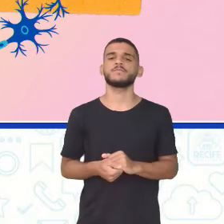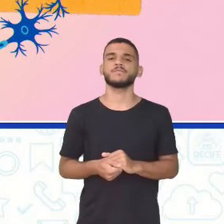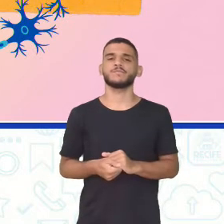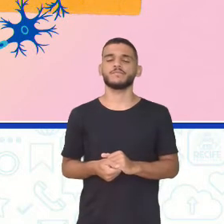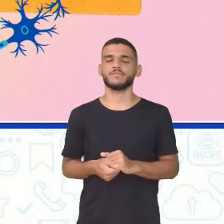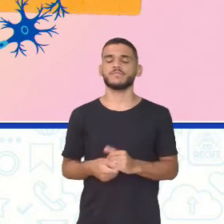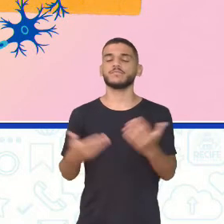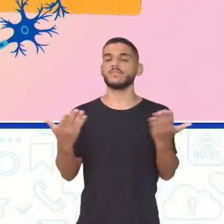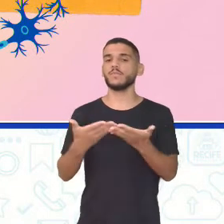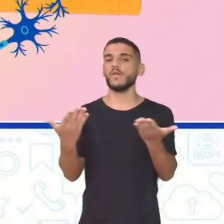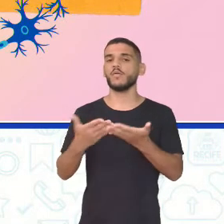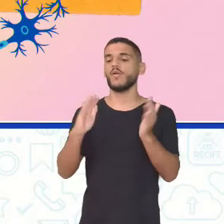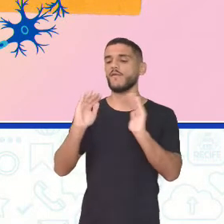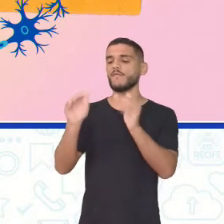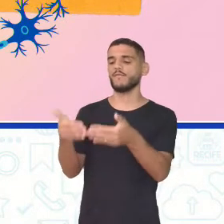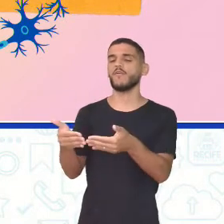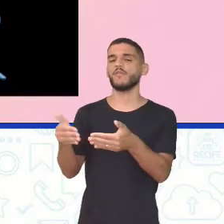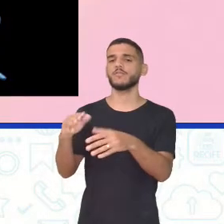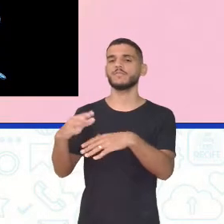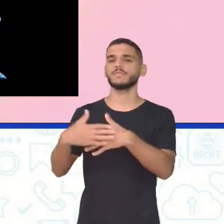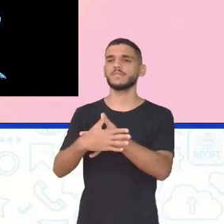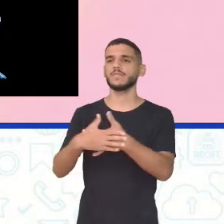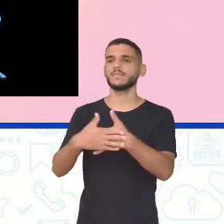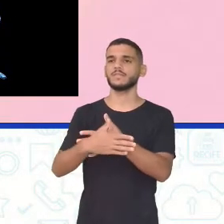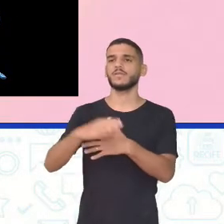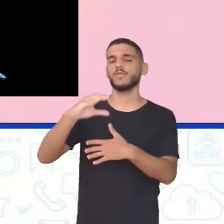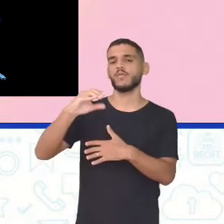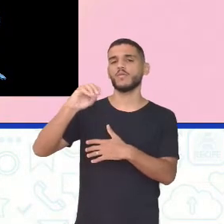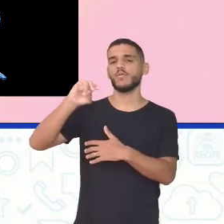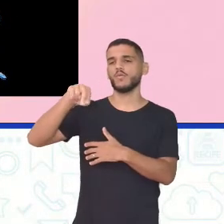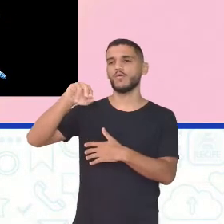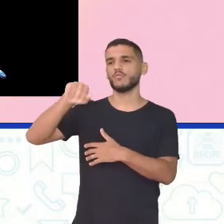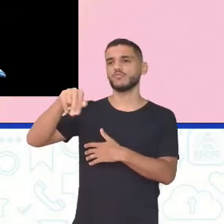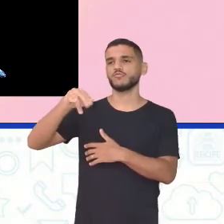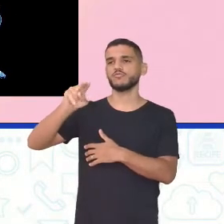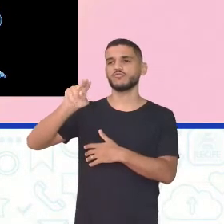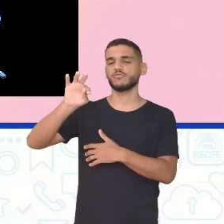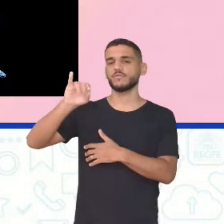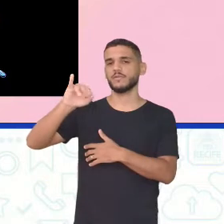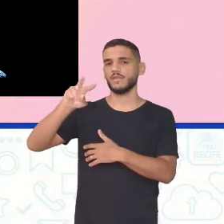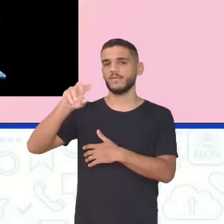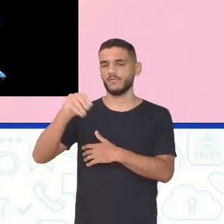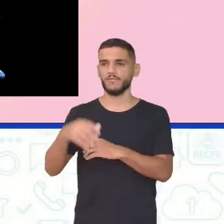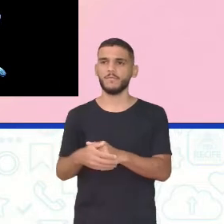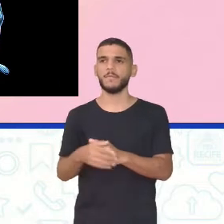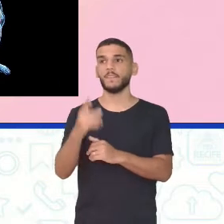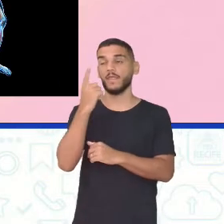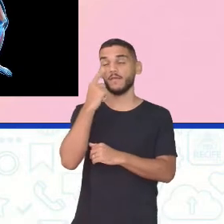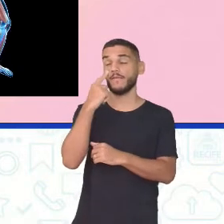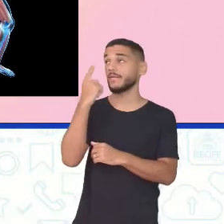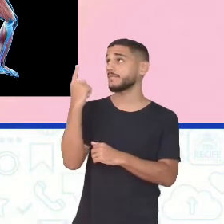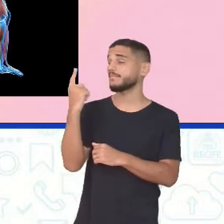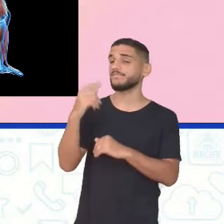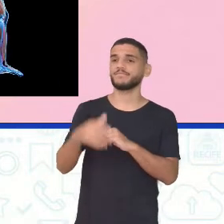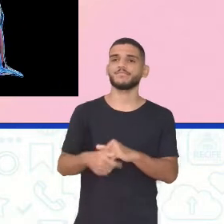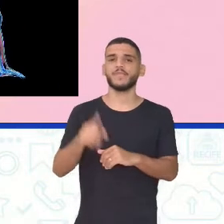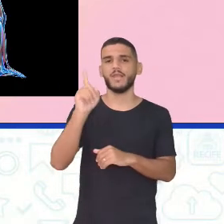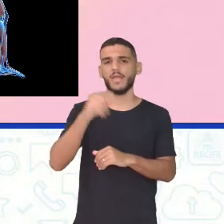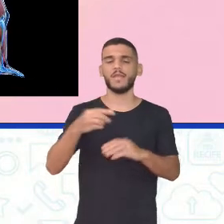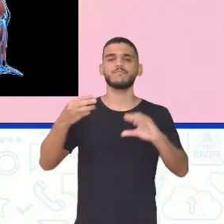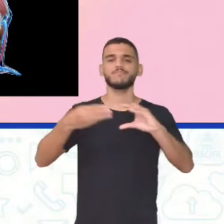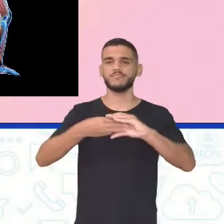a questão do tecido conjuntivo e o tecido nervoso. Então, aí no tecido muscular, vamos rever um pouquinho, não é que são